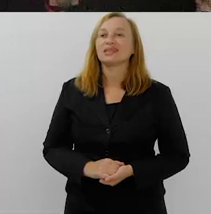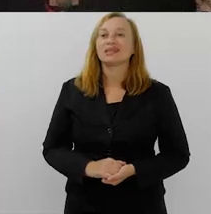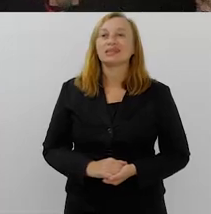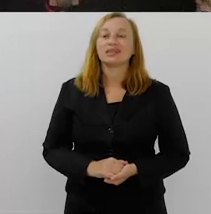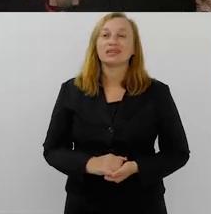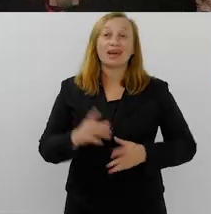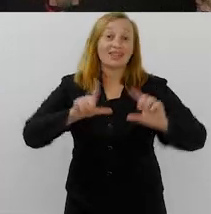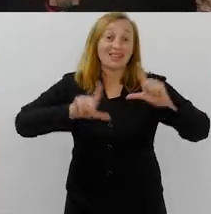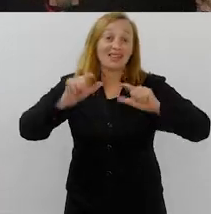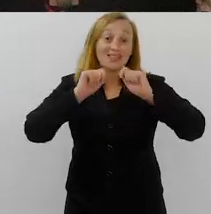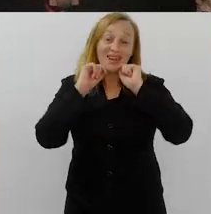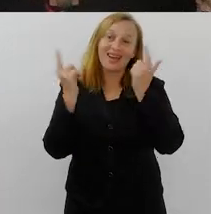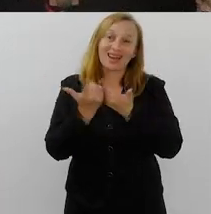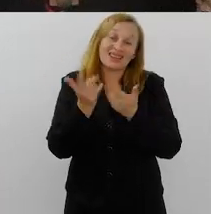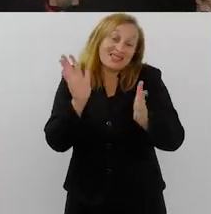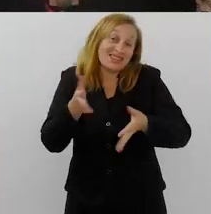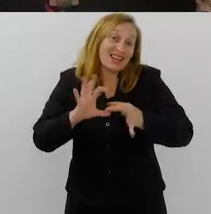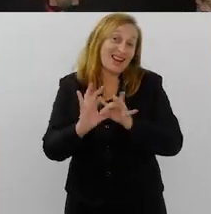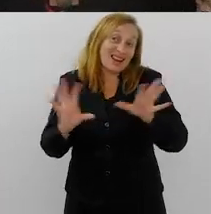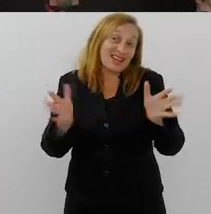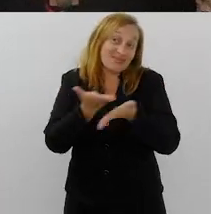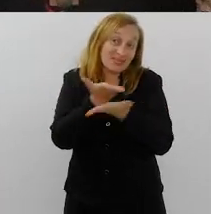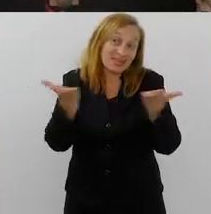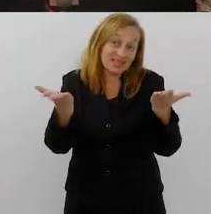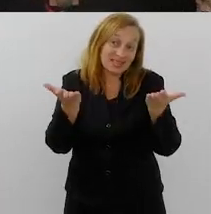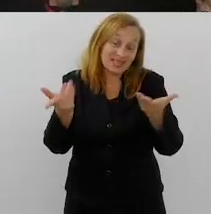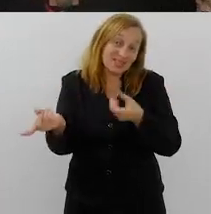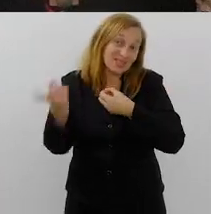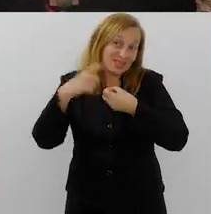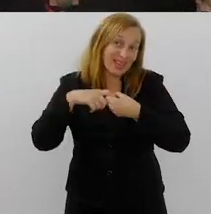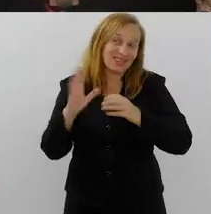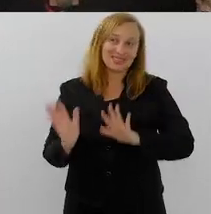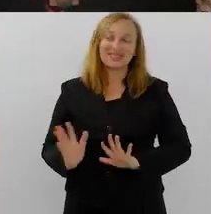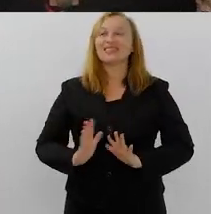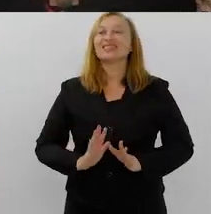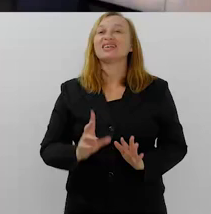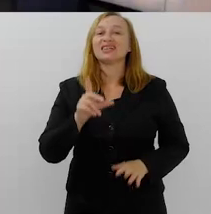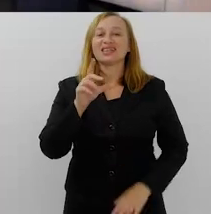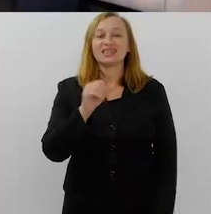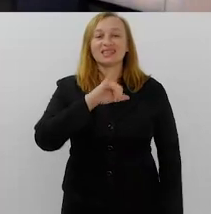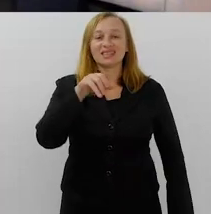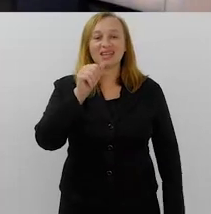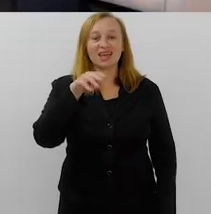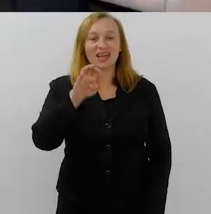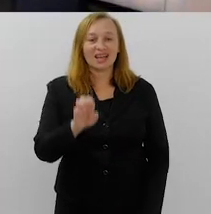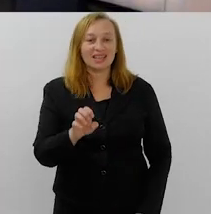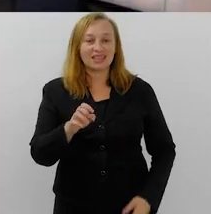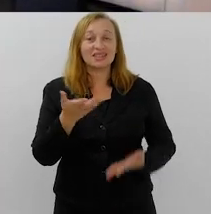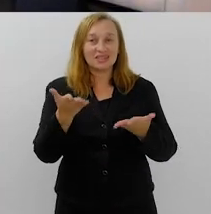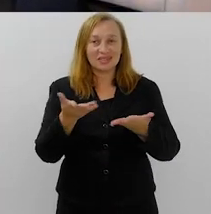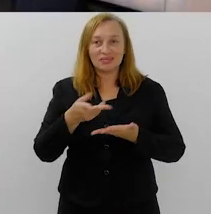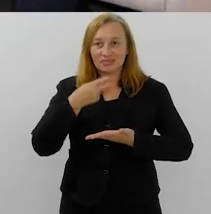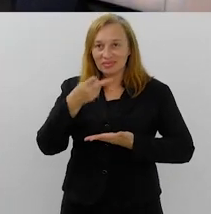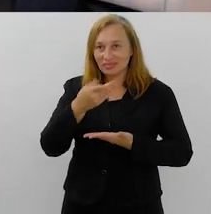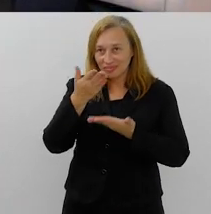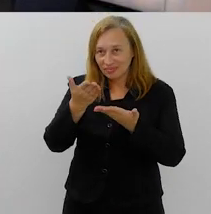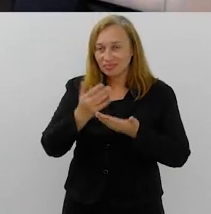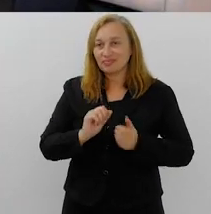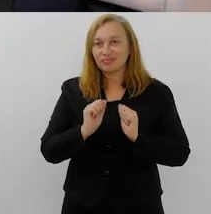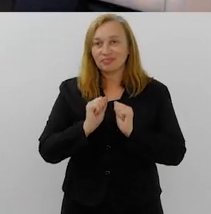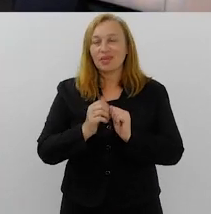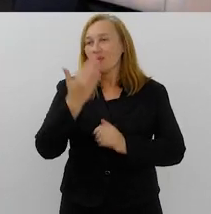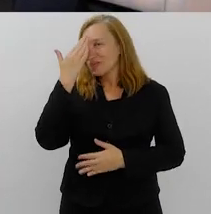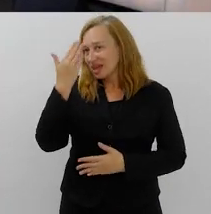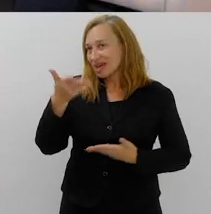agr mais uma vez a a TV alerge já está de portas abertas para vocês voltarem Jaqueline considerações